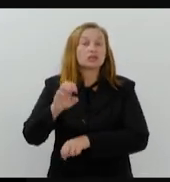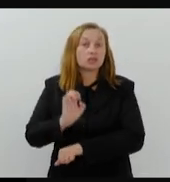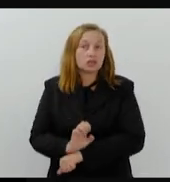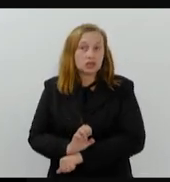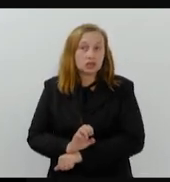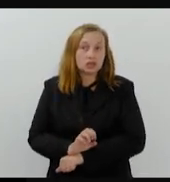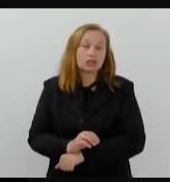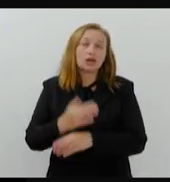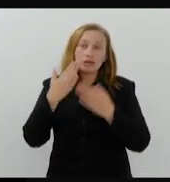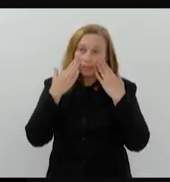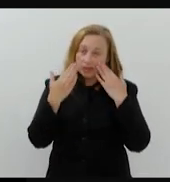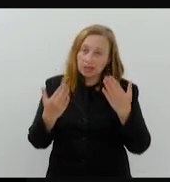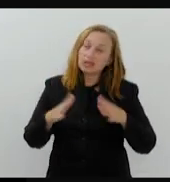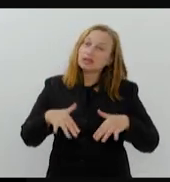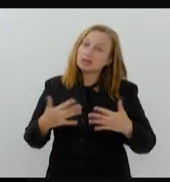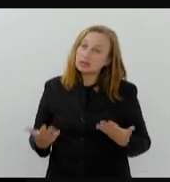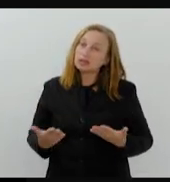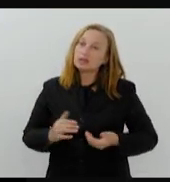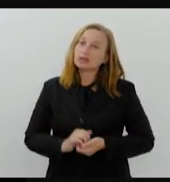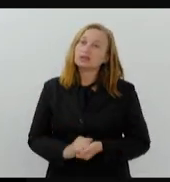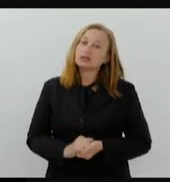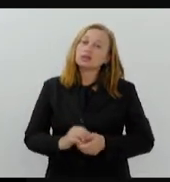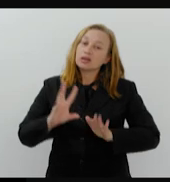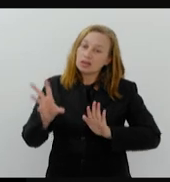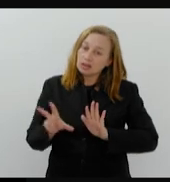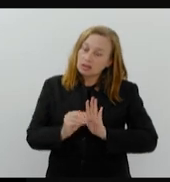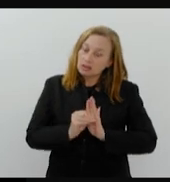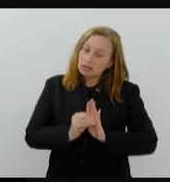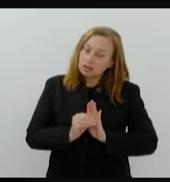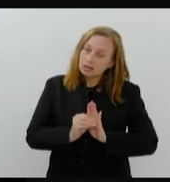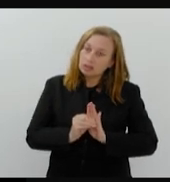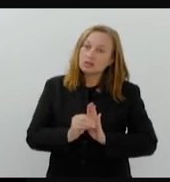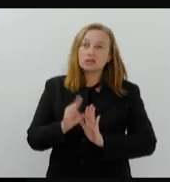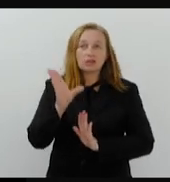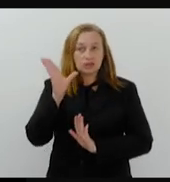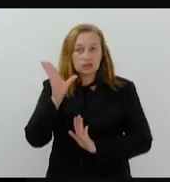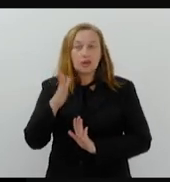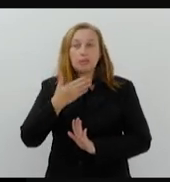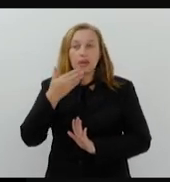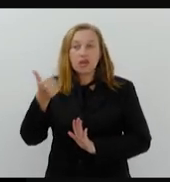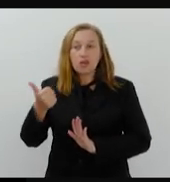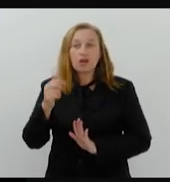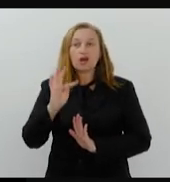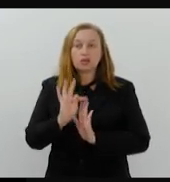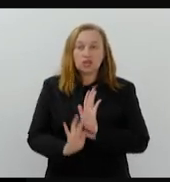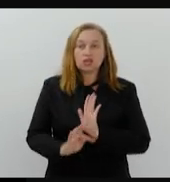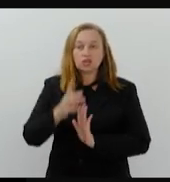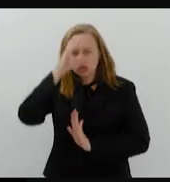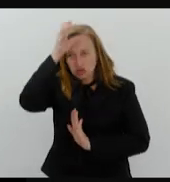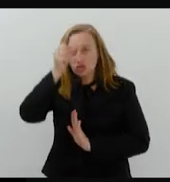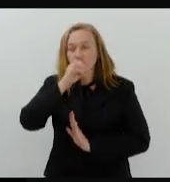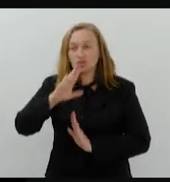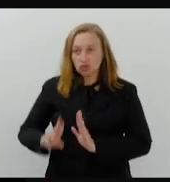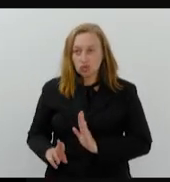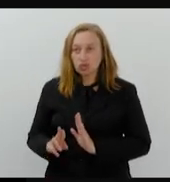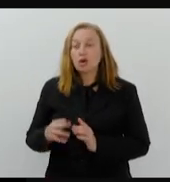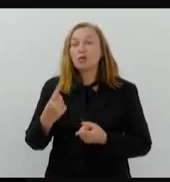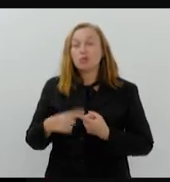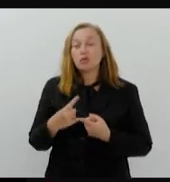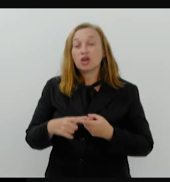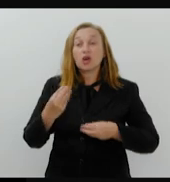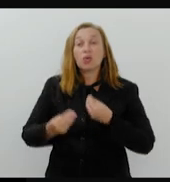né, apresentei, então, essas emendas na intenção de melhorar o texto, tia Ju, porque da maneira como